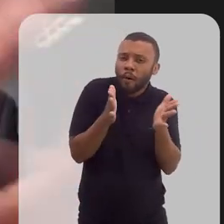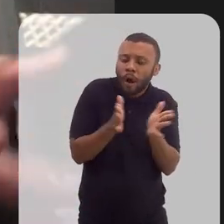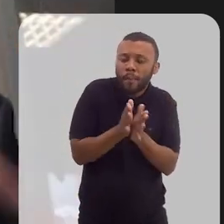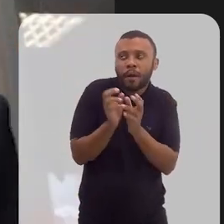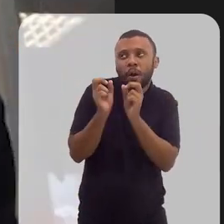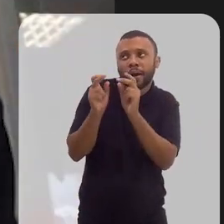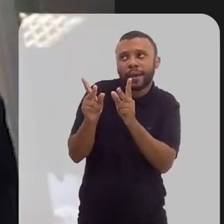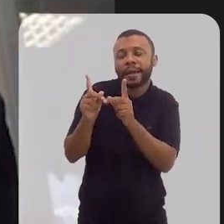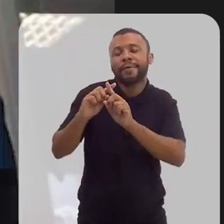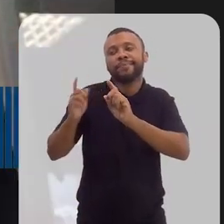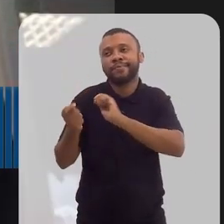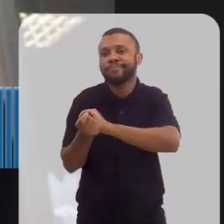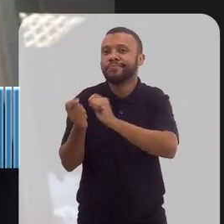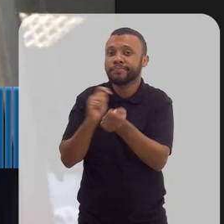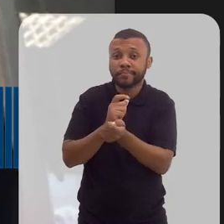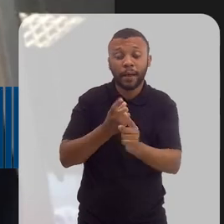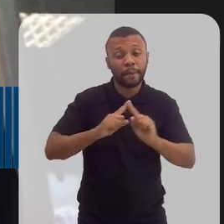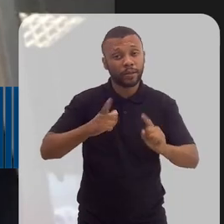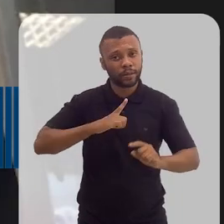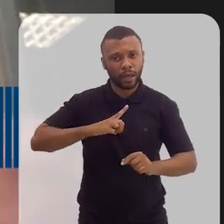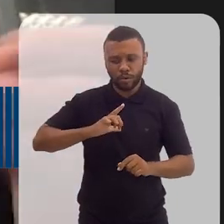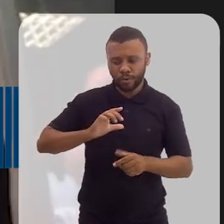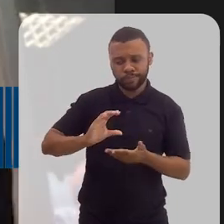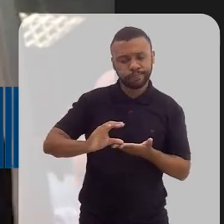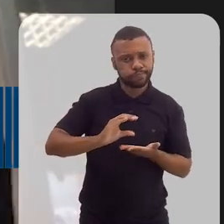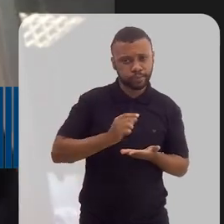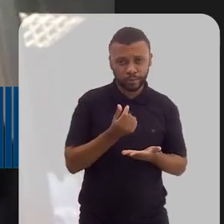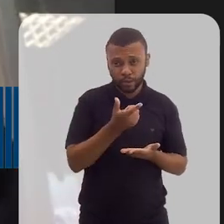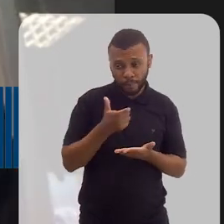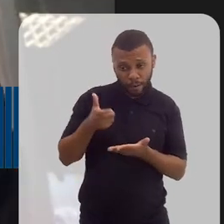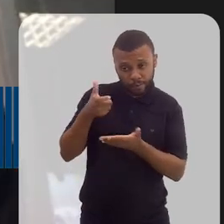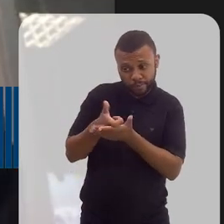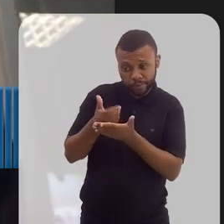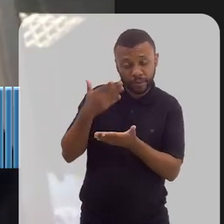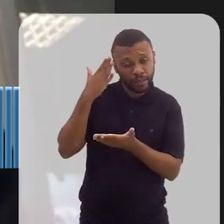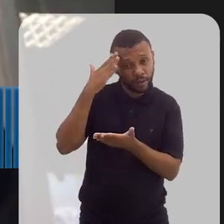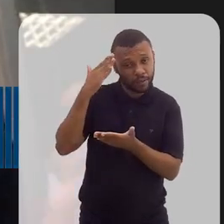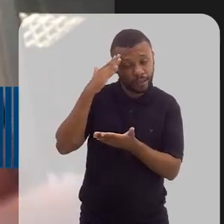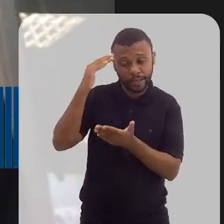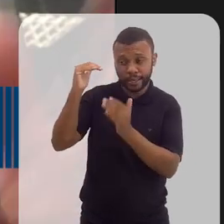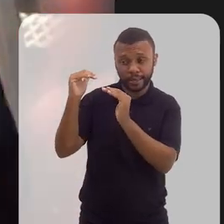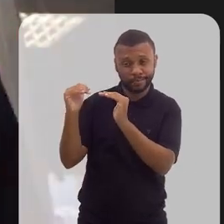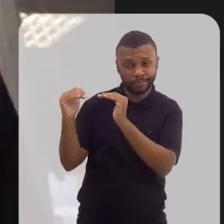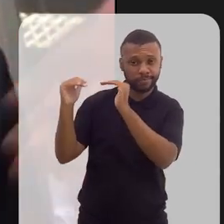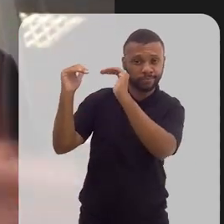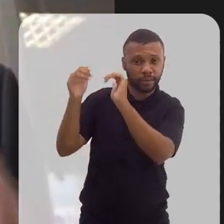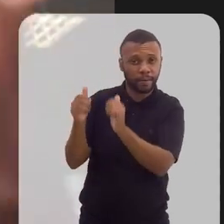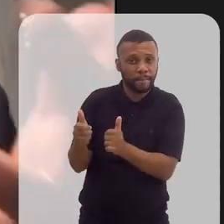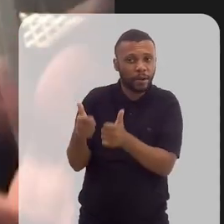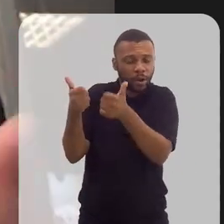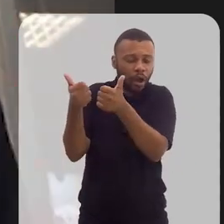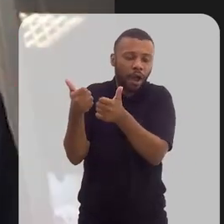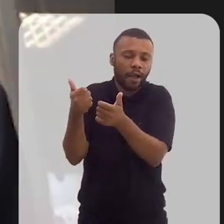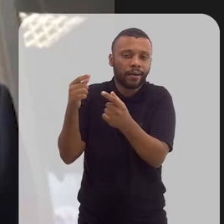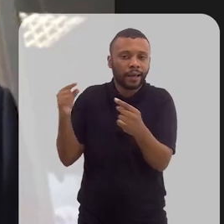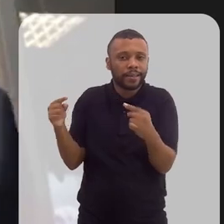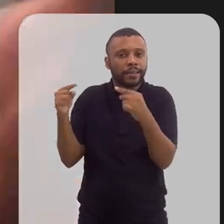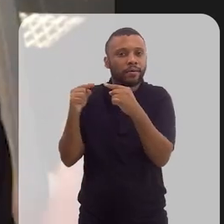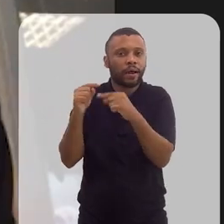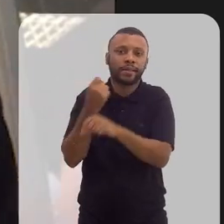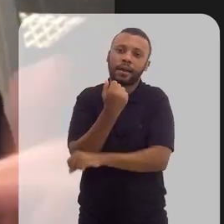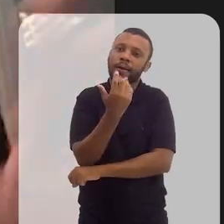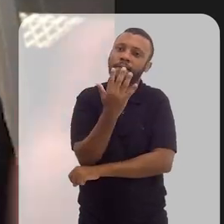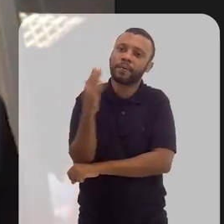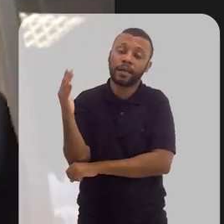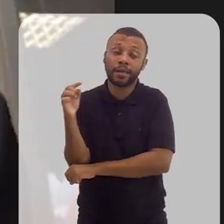vou adquirir, mas eu tenho recurso financeiro para adquirir esse que eu sei que é feito de uma maneira, vamos dizer assim, ambientalmente adequada,